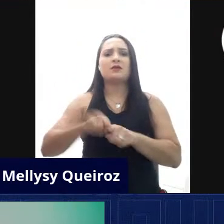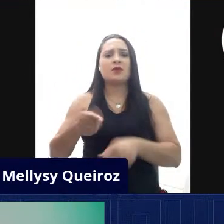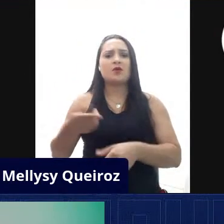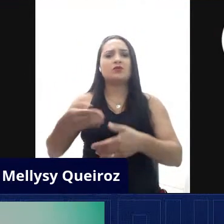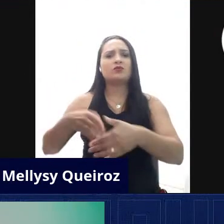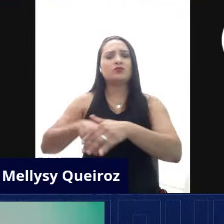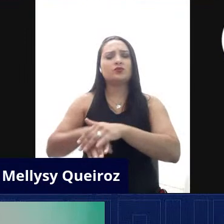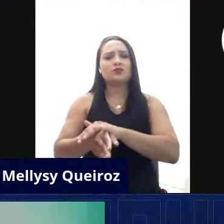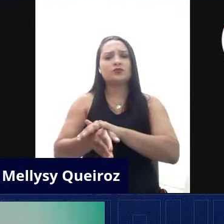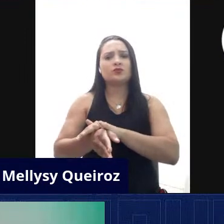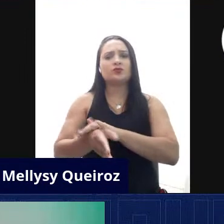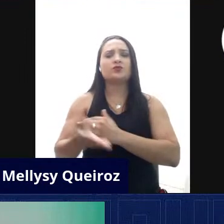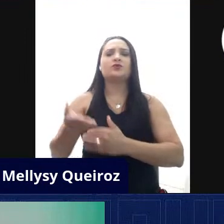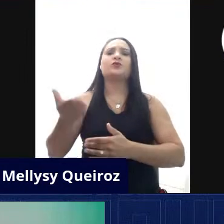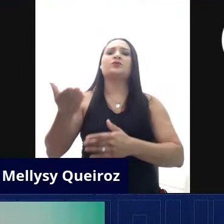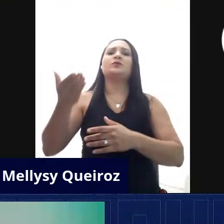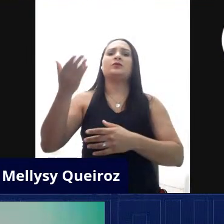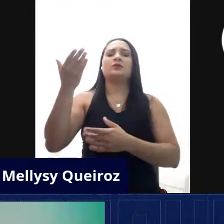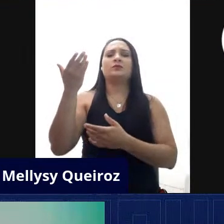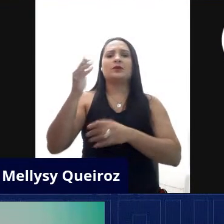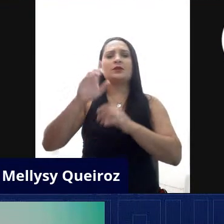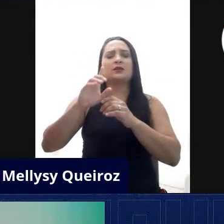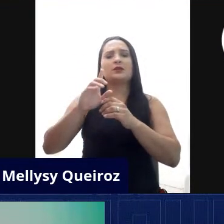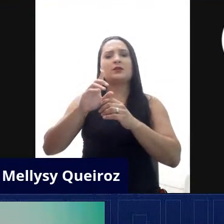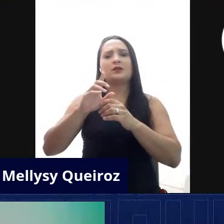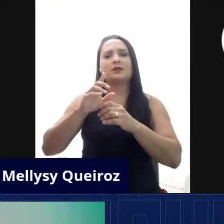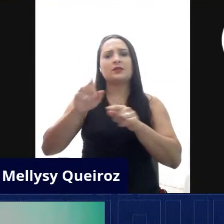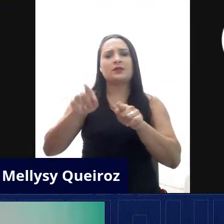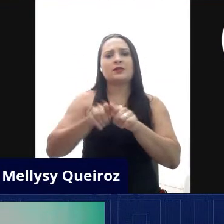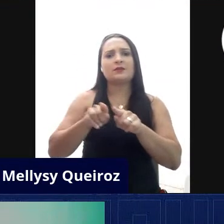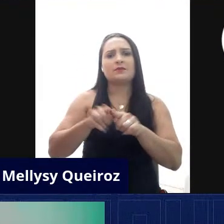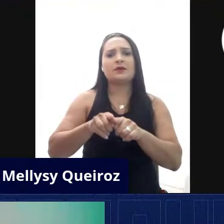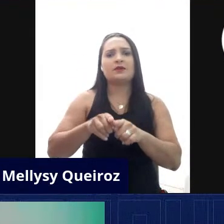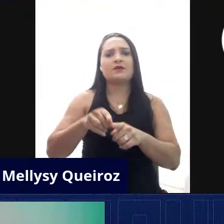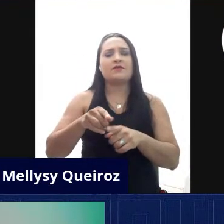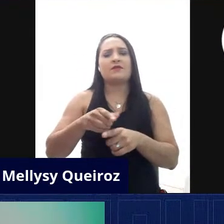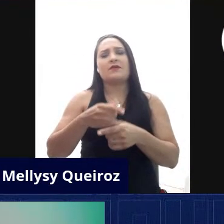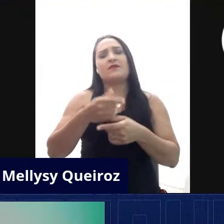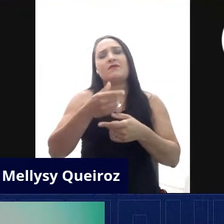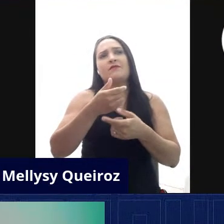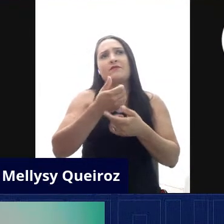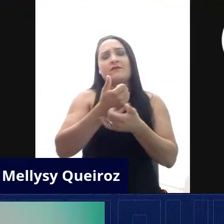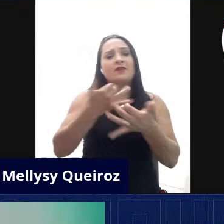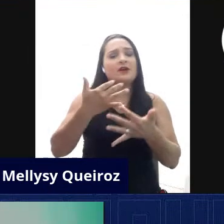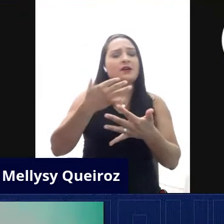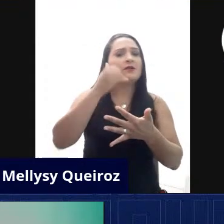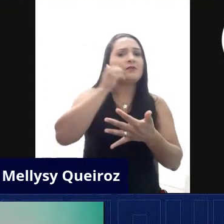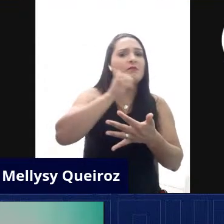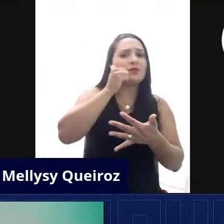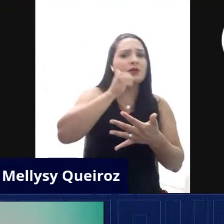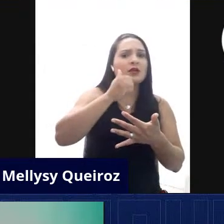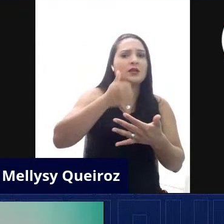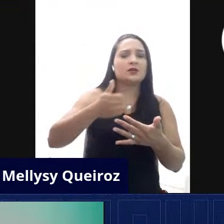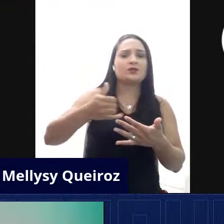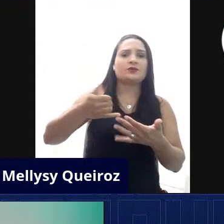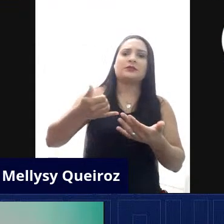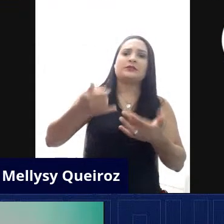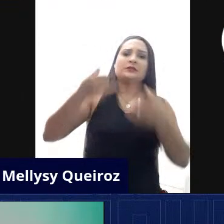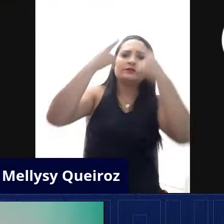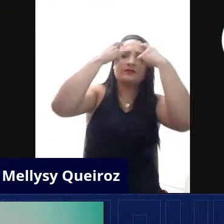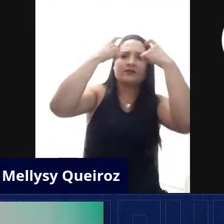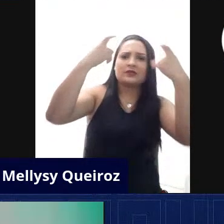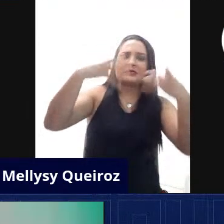machismo também, da misoginia, de certa maneira. Então, muitas mulheres sofrem violências que não é apenas física, mas a simbólica também. Então, sim, a